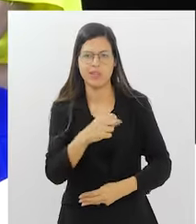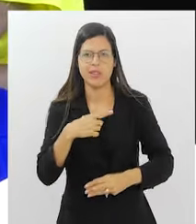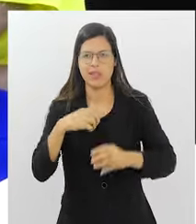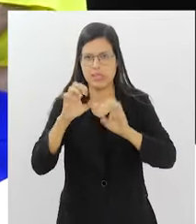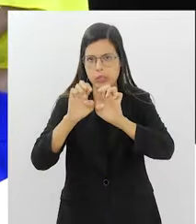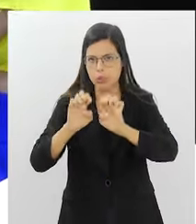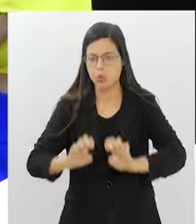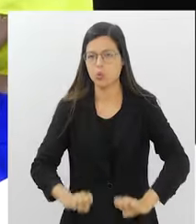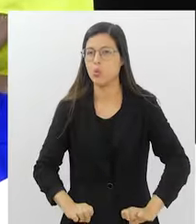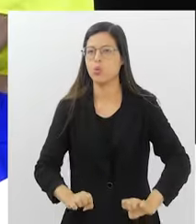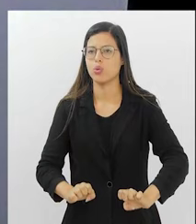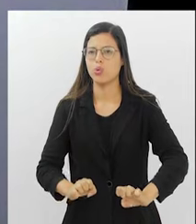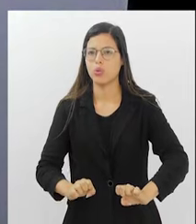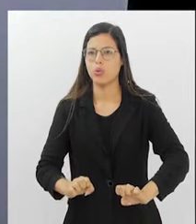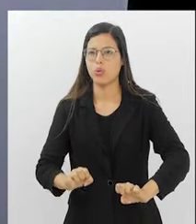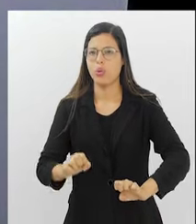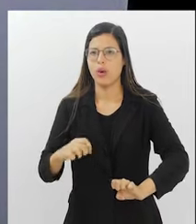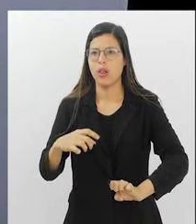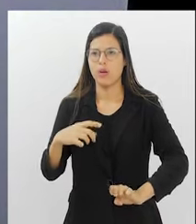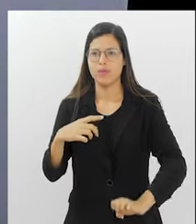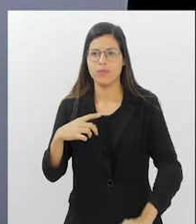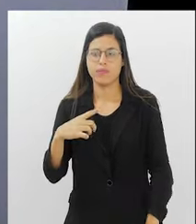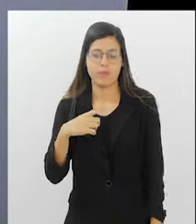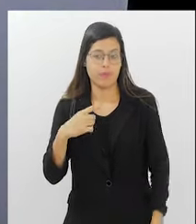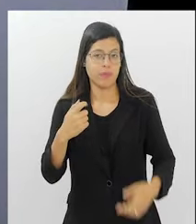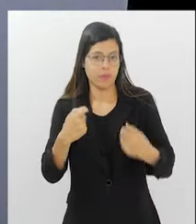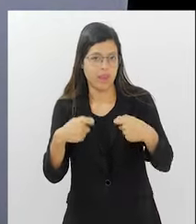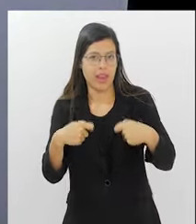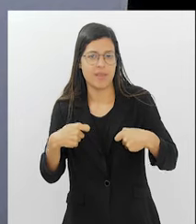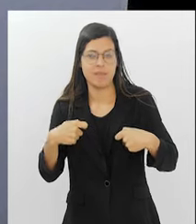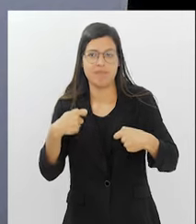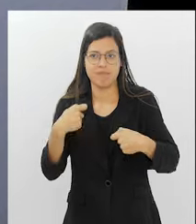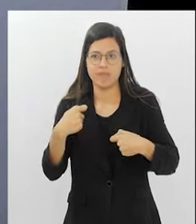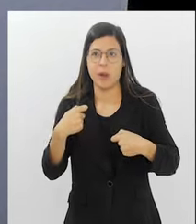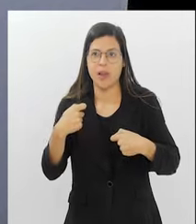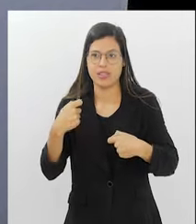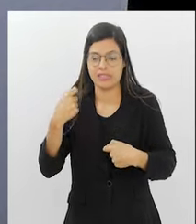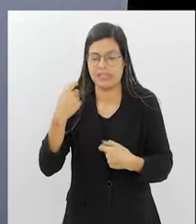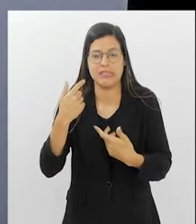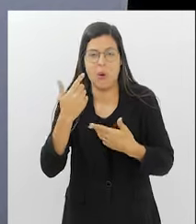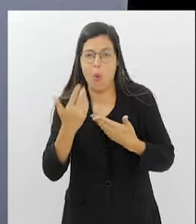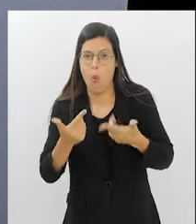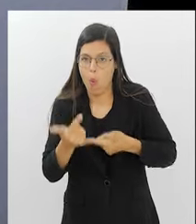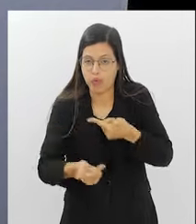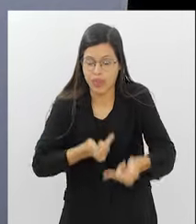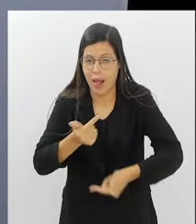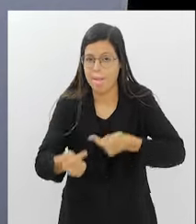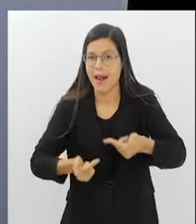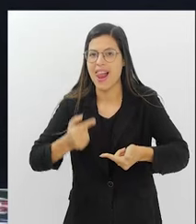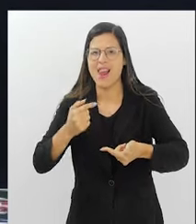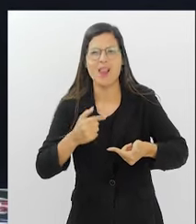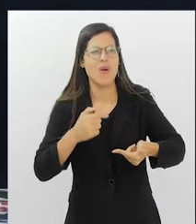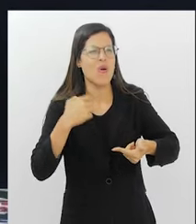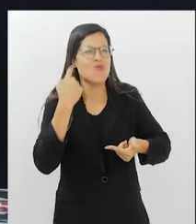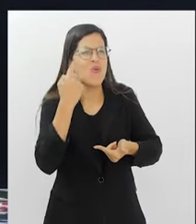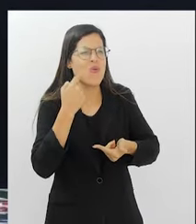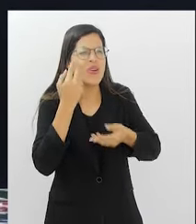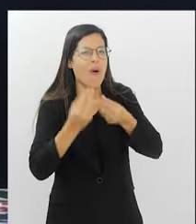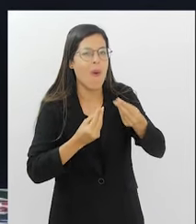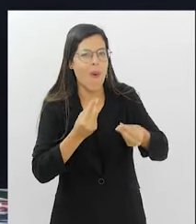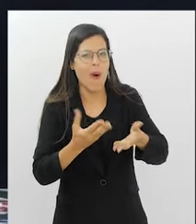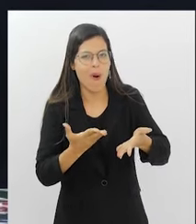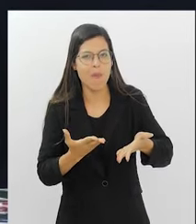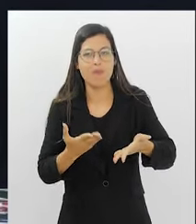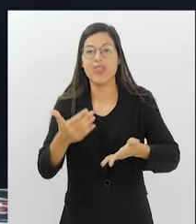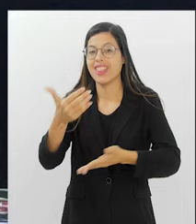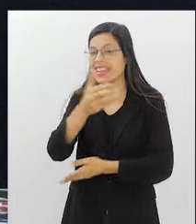estrutura porque eu acho que quando quando tem aquela loucura tem sempre a loucura né É isso que eu te perguntar quanto de loucura tem